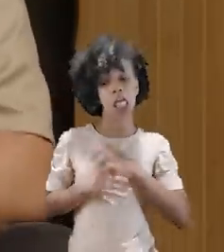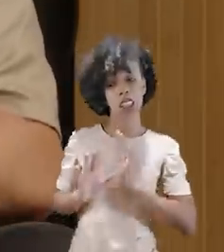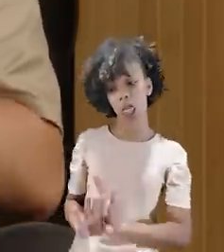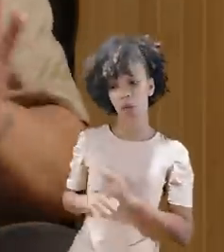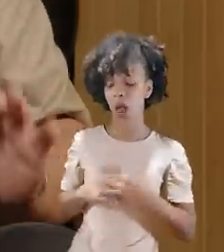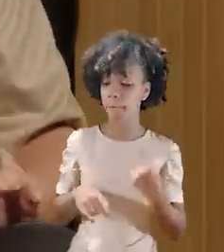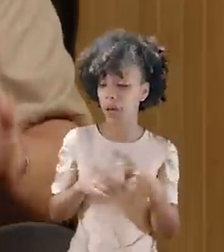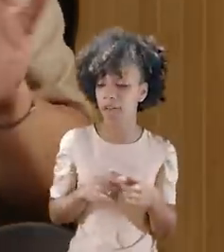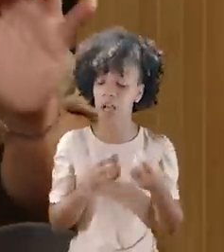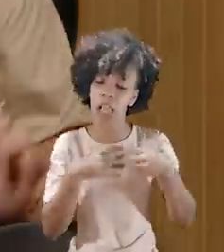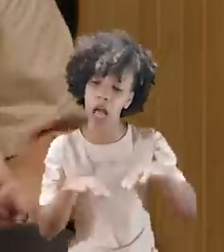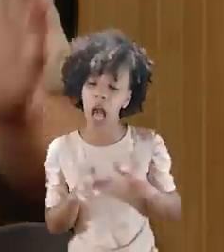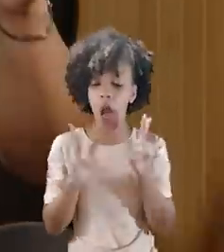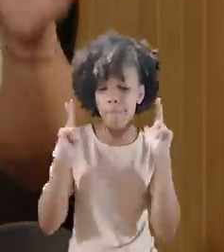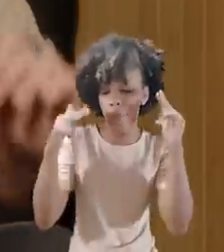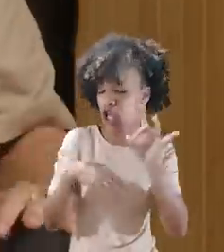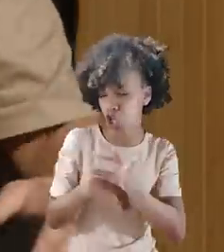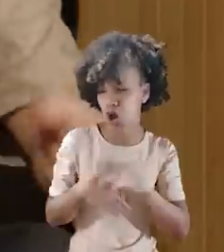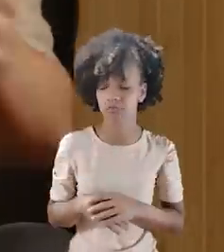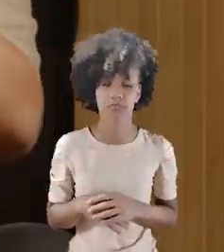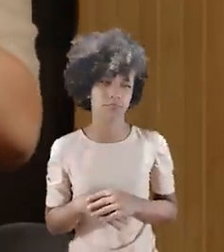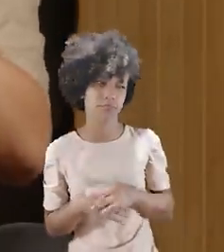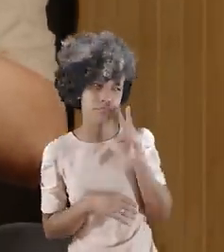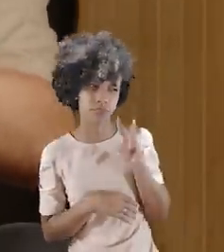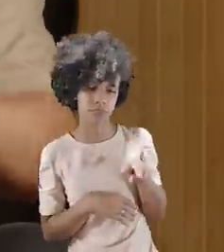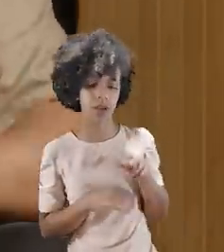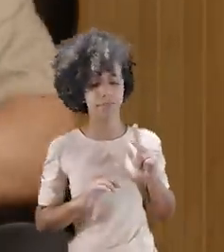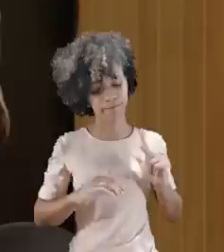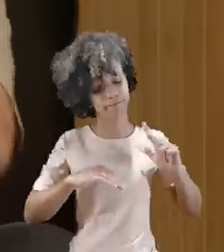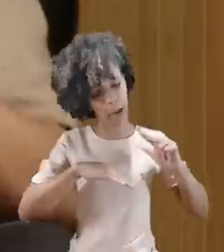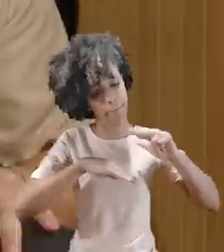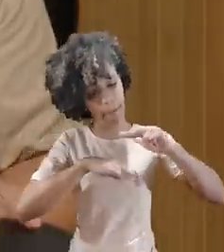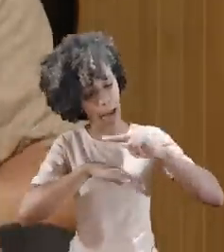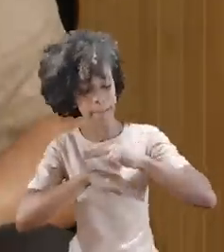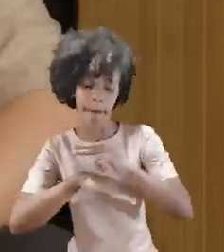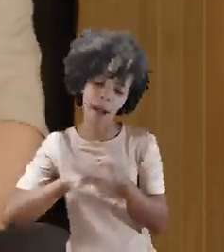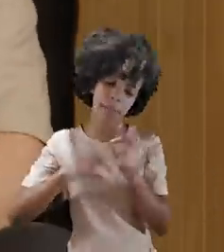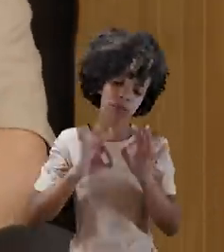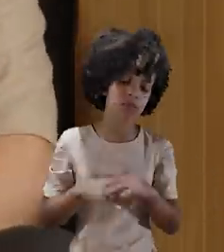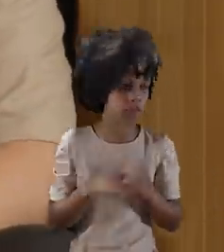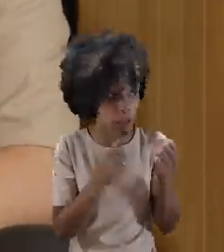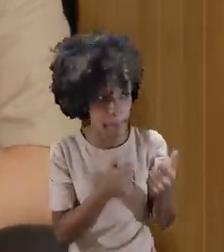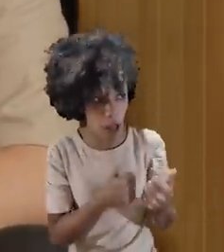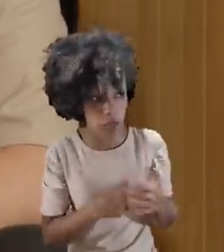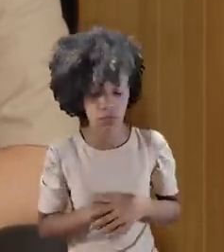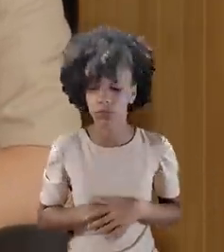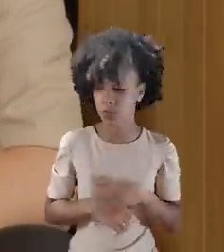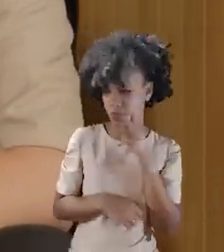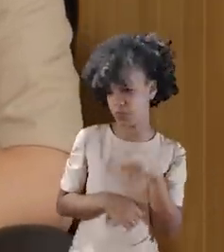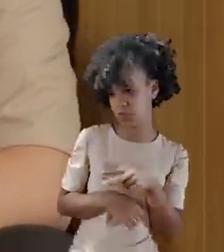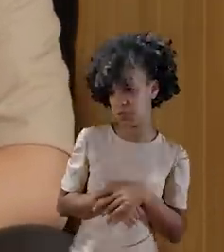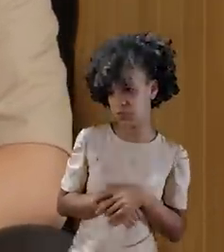na na máquina porque vai estragar tá o 4.0 e ir para a cortei bem sim e aí tá bom